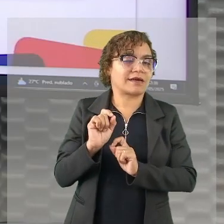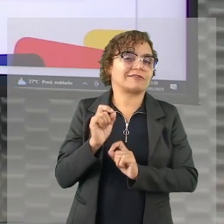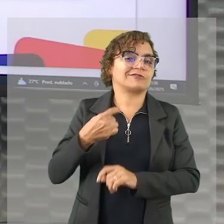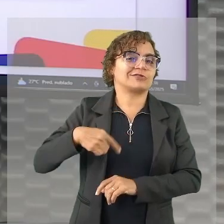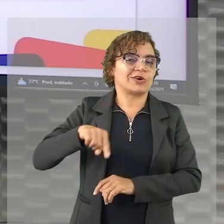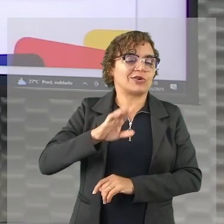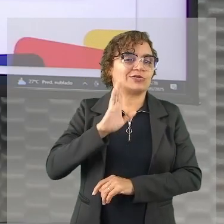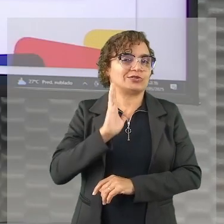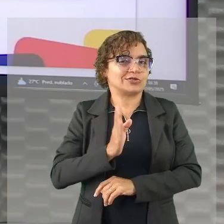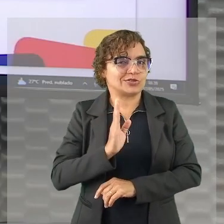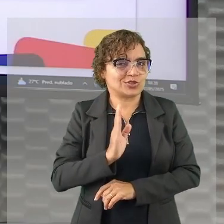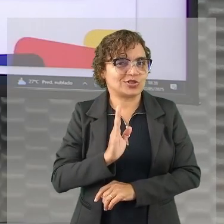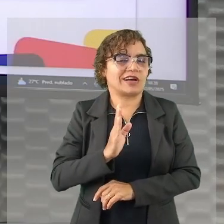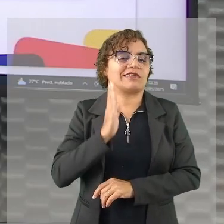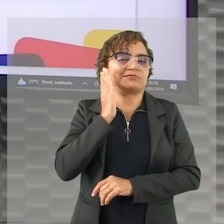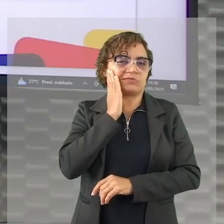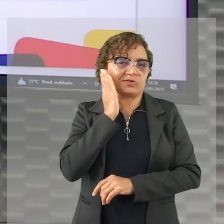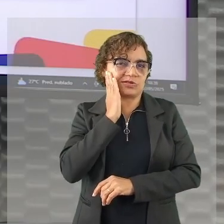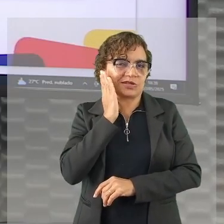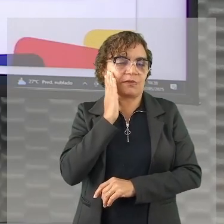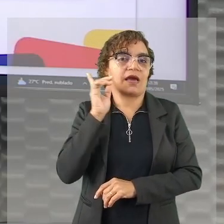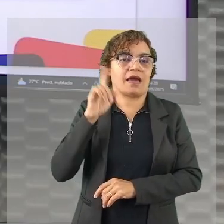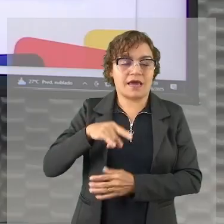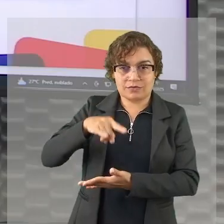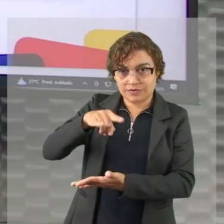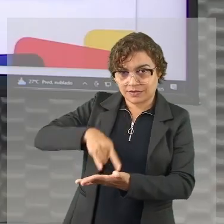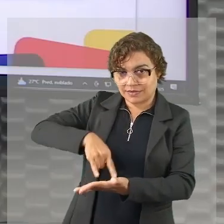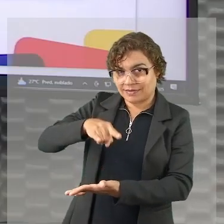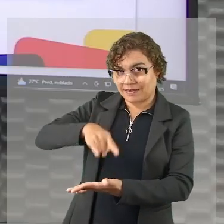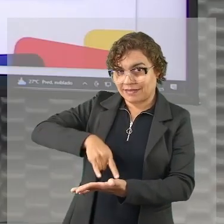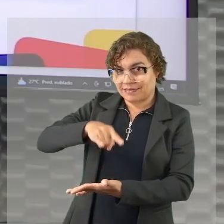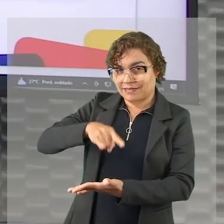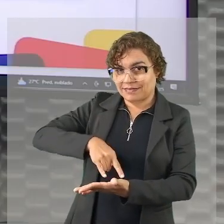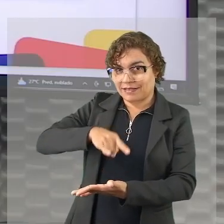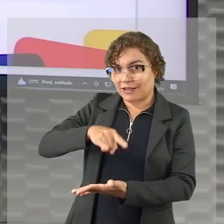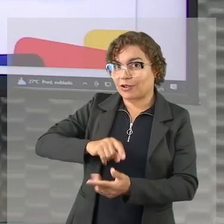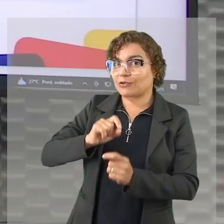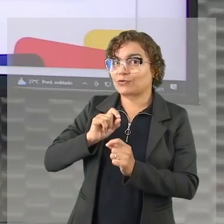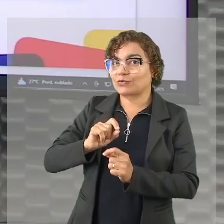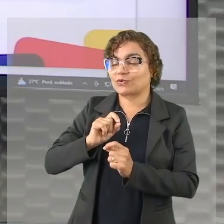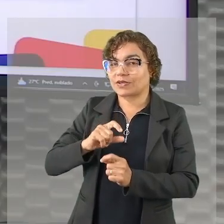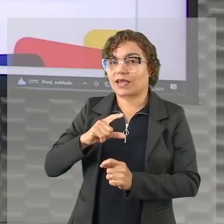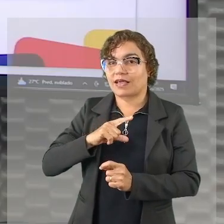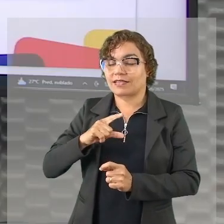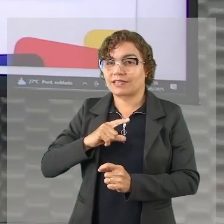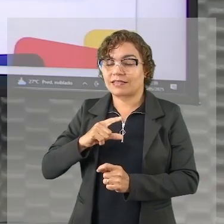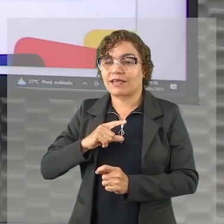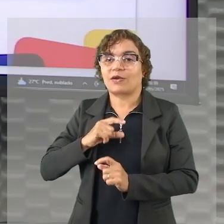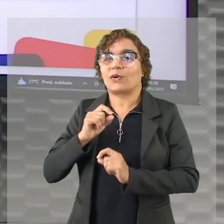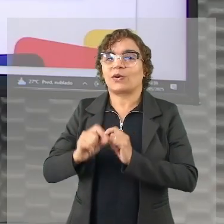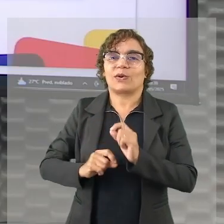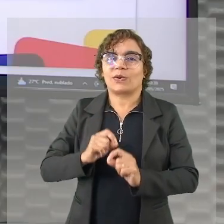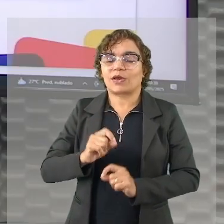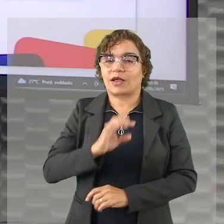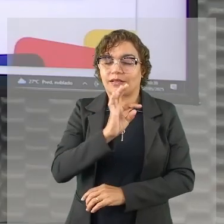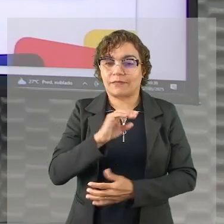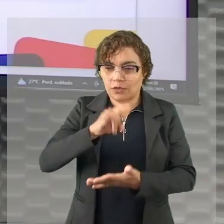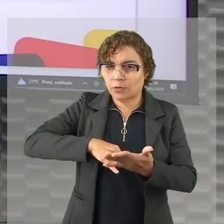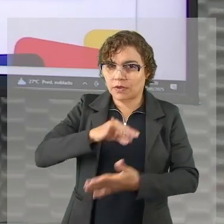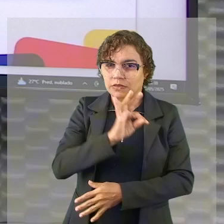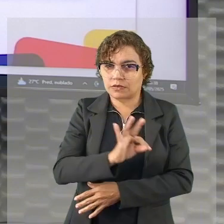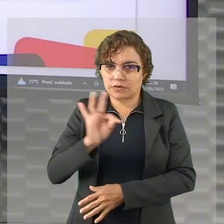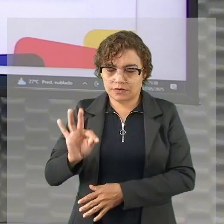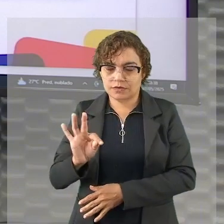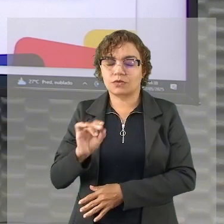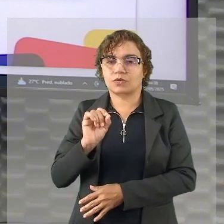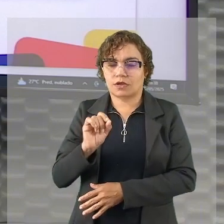já sabemos, já ouvimos, que é o Tratado de Tordesilhas, que dividiu a América em duas partes, entre espanhóis e portugueses, e